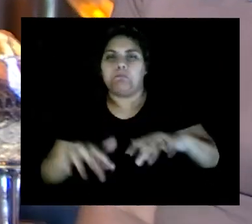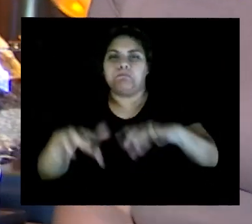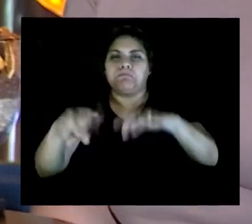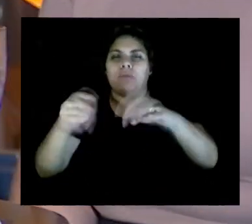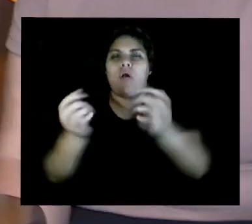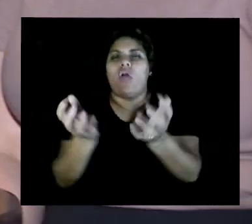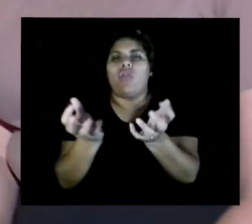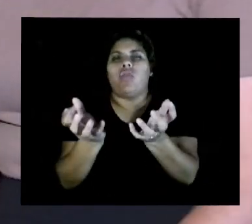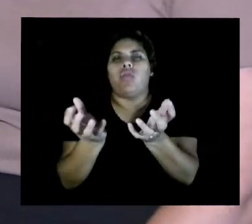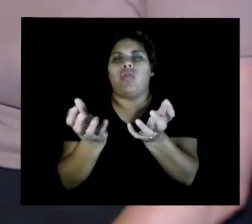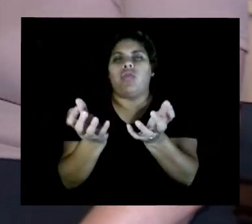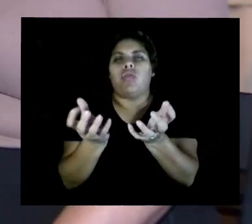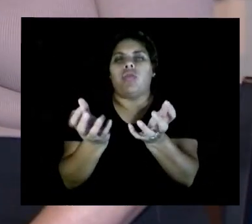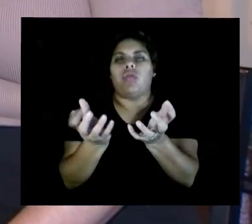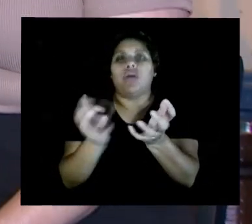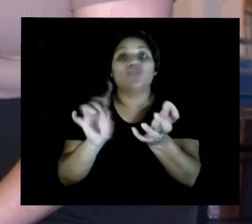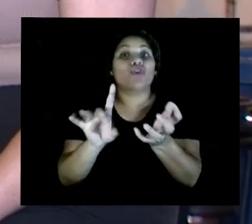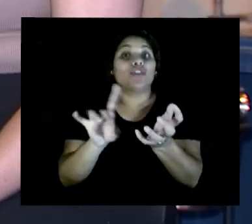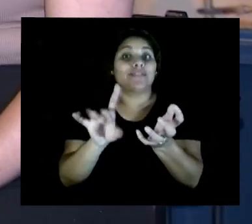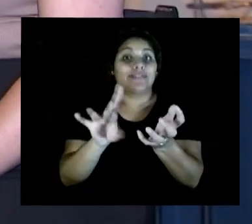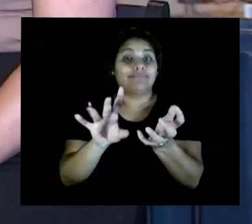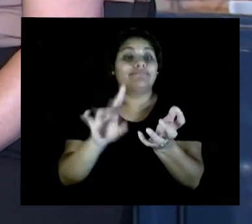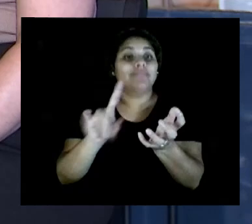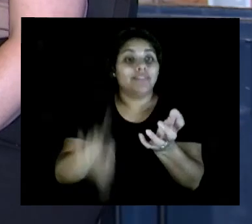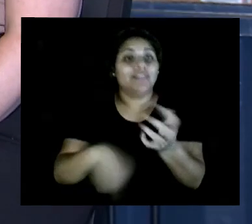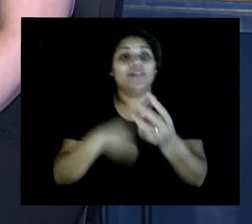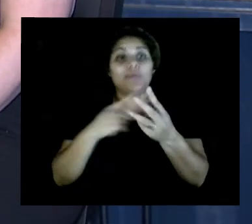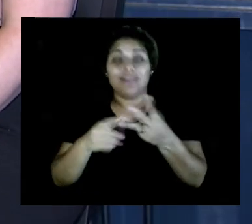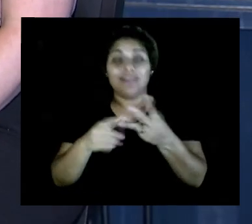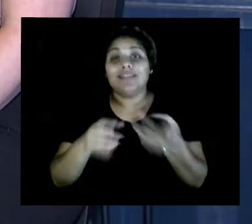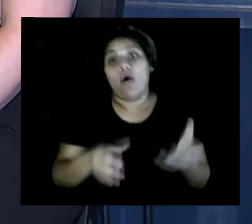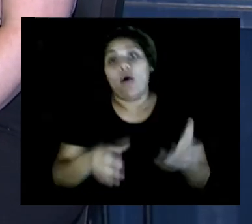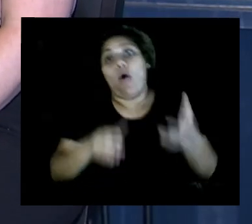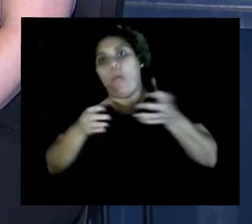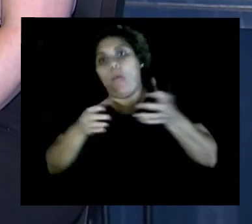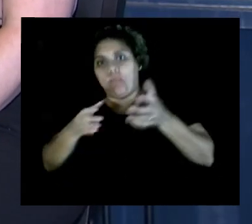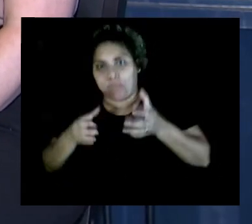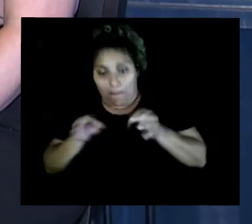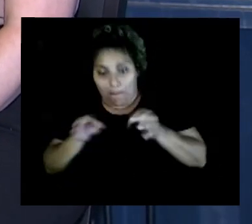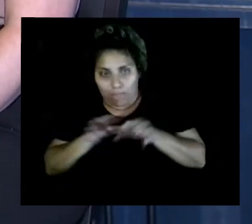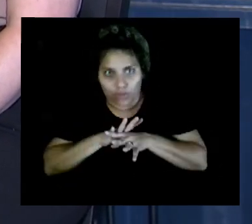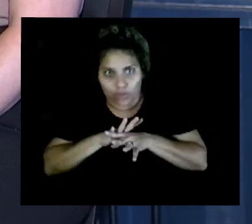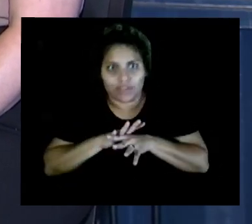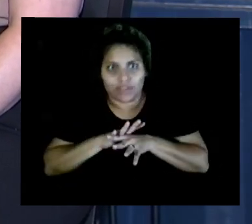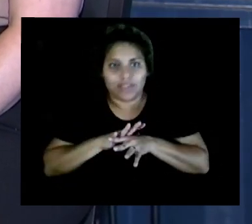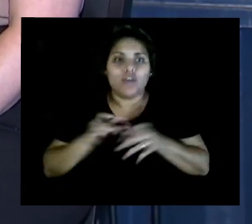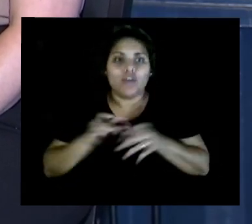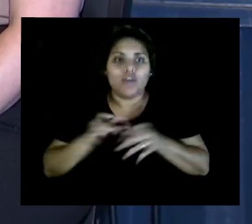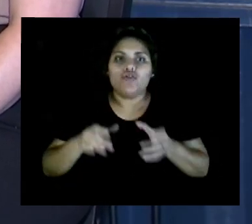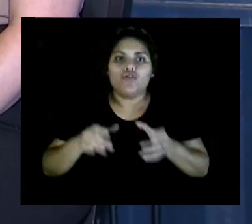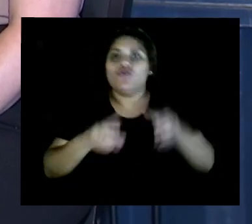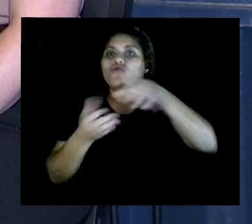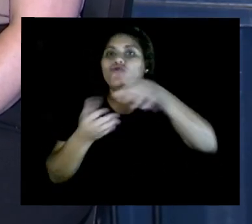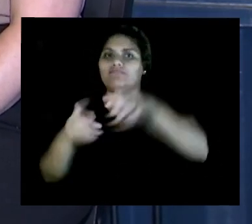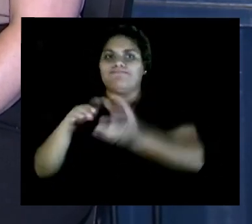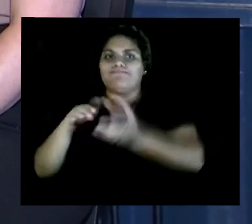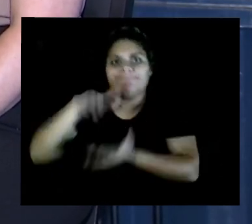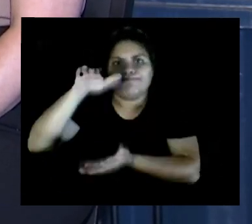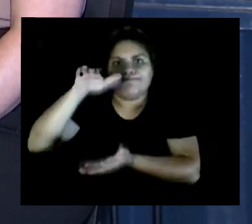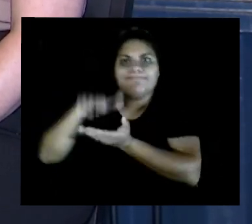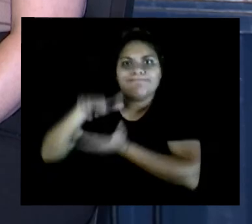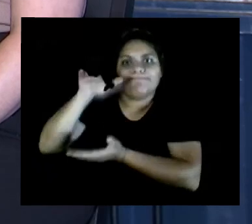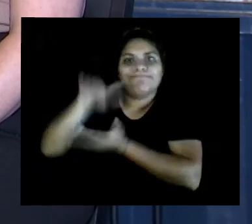gente falou de uma parte de concepção, de criação de receita, depois nós vamos para a parte de braçagem e agora essa cerveja foi para o tanque, que são os tanques que